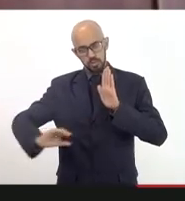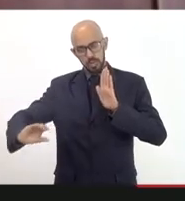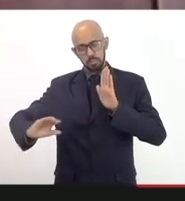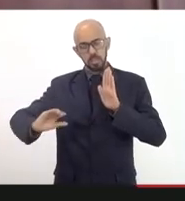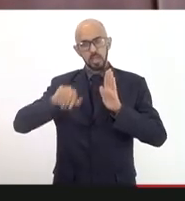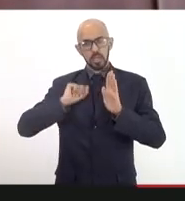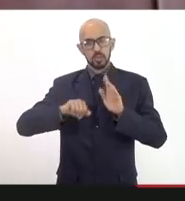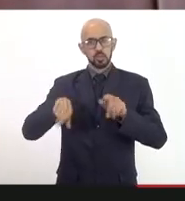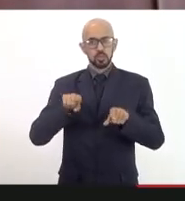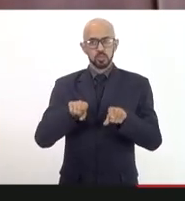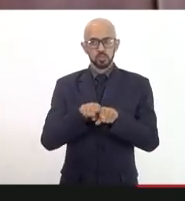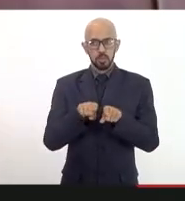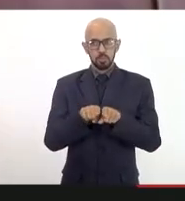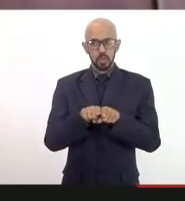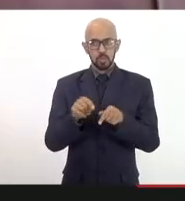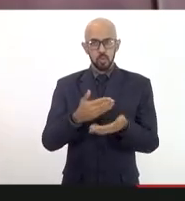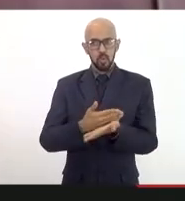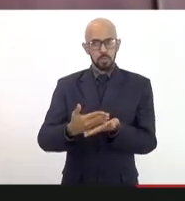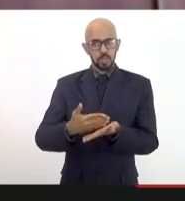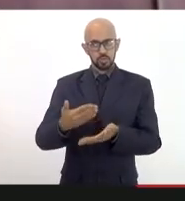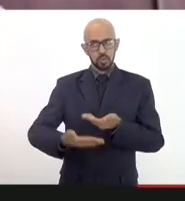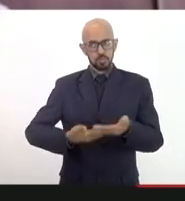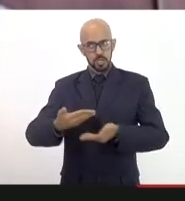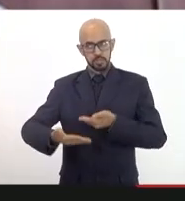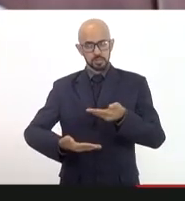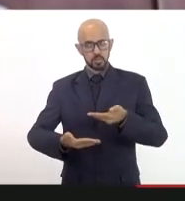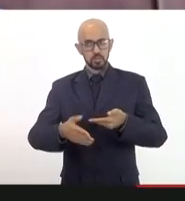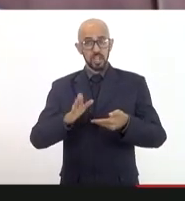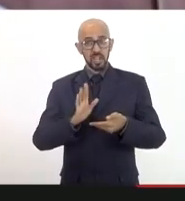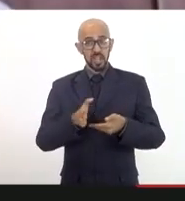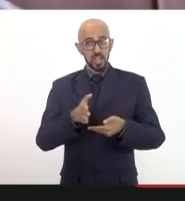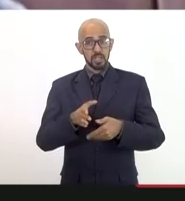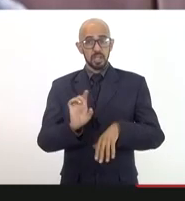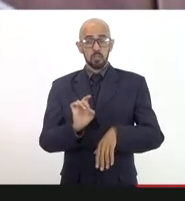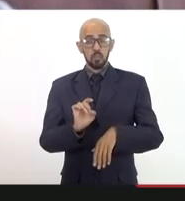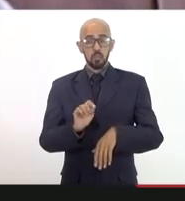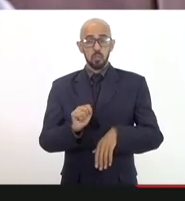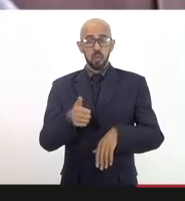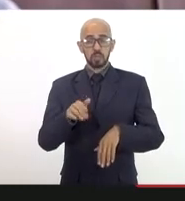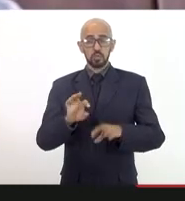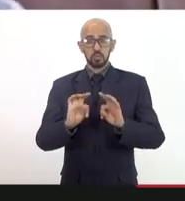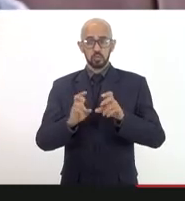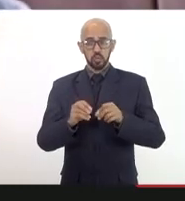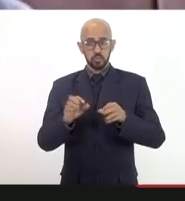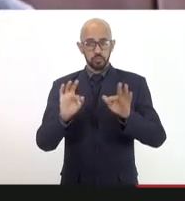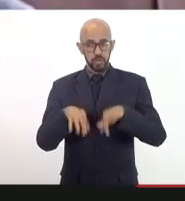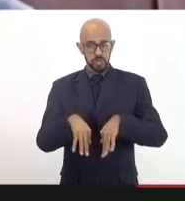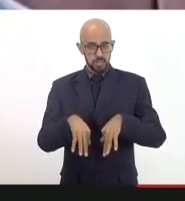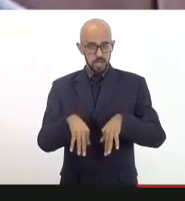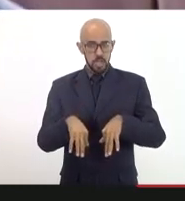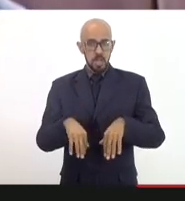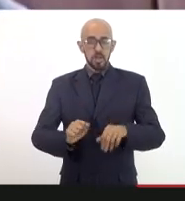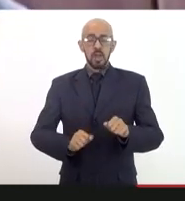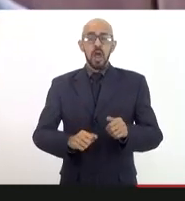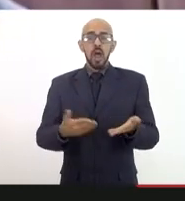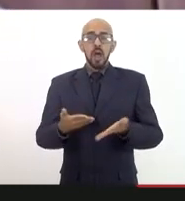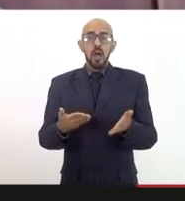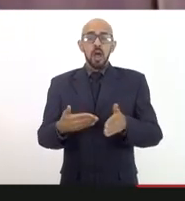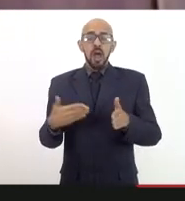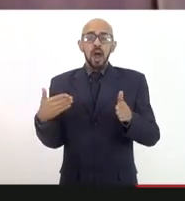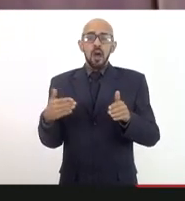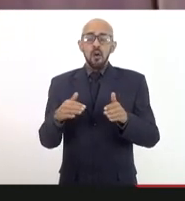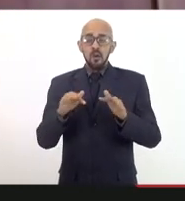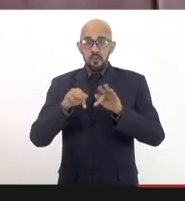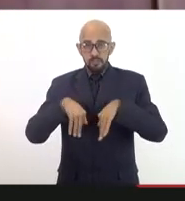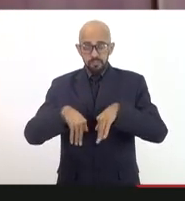inicial da cooperação e tal, já está praticamente concluída. E estamos já na última fase, que